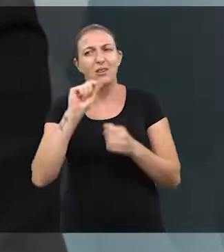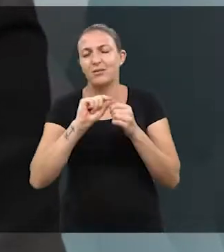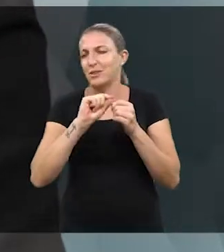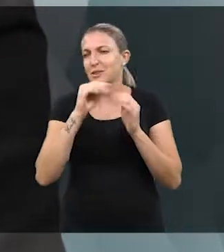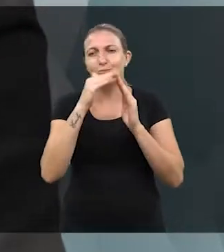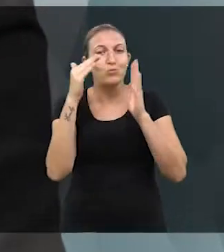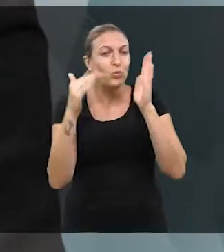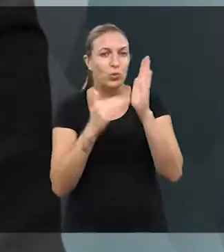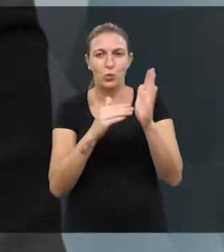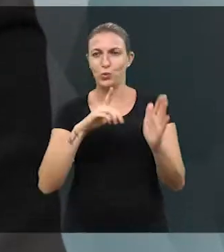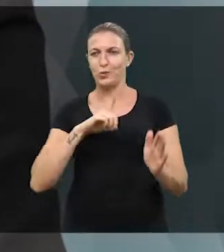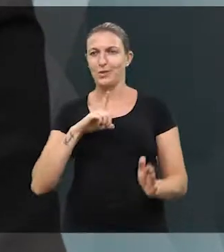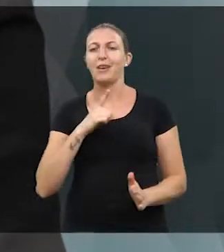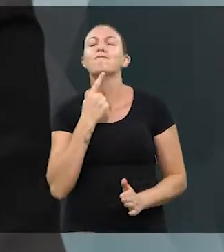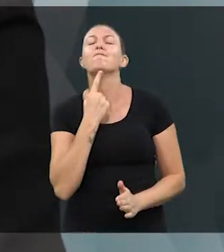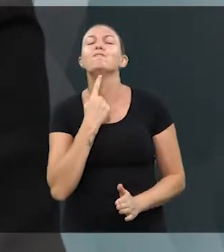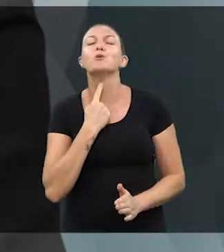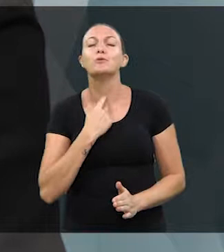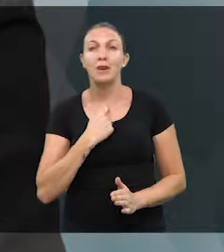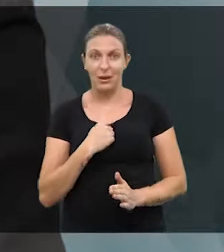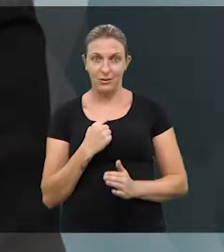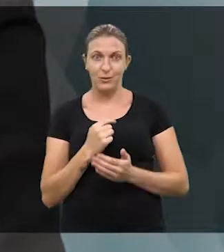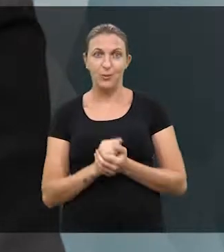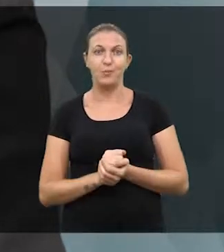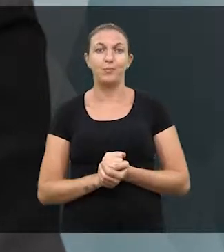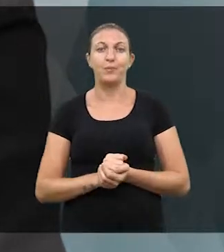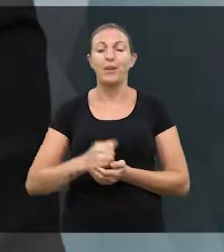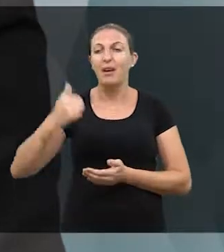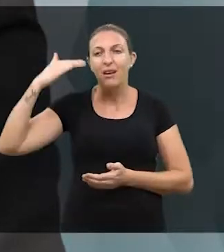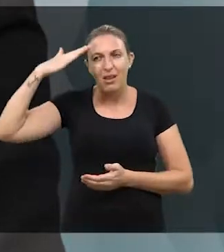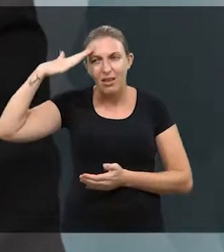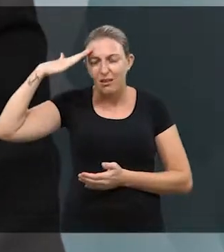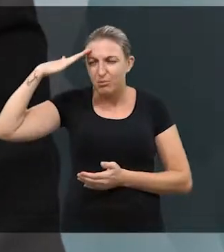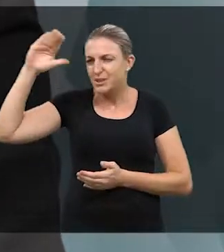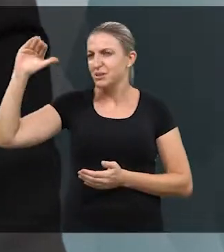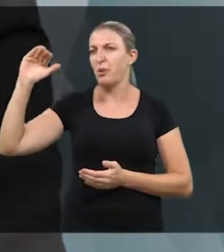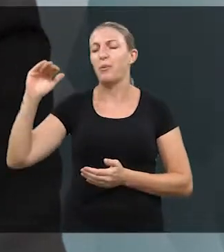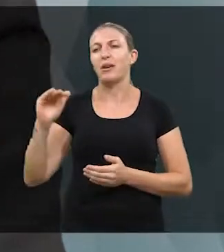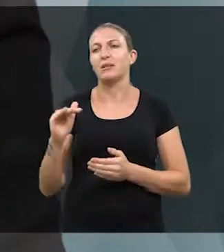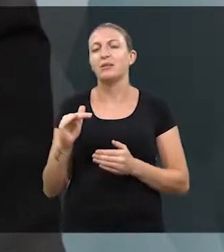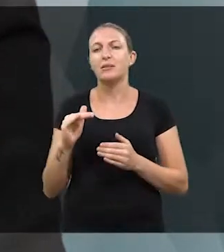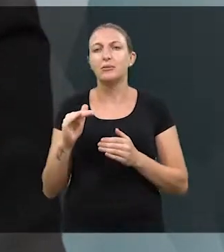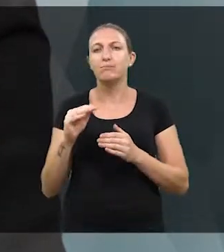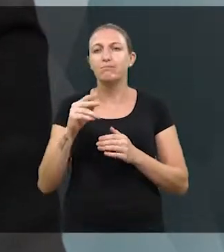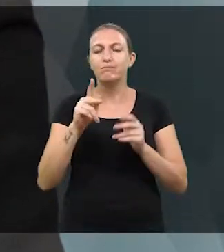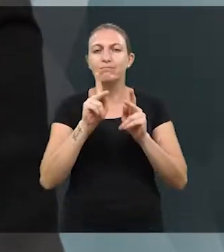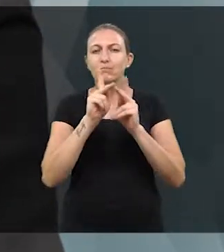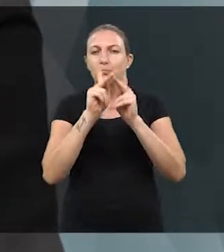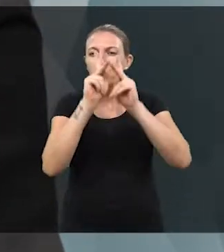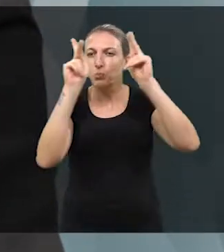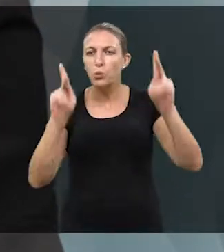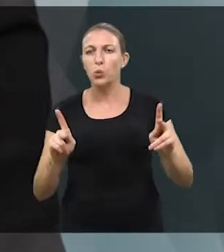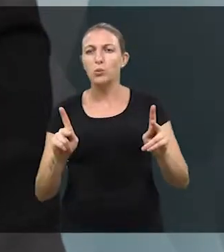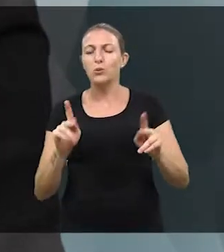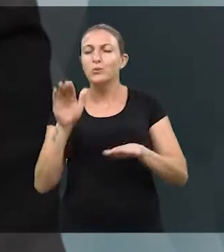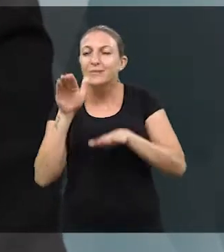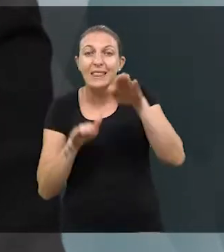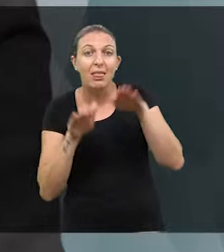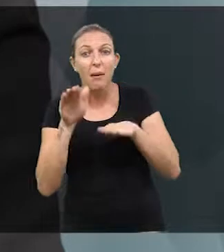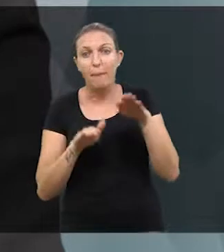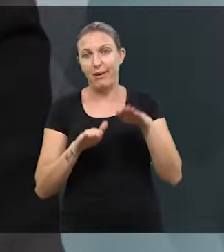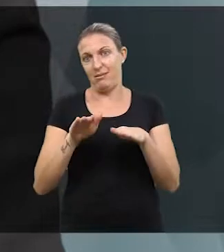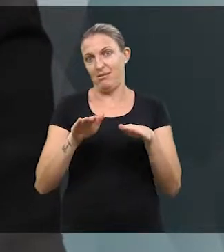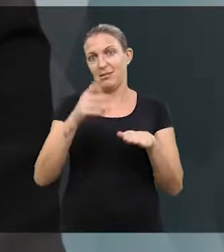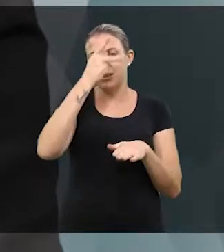gente tem vontade e principalmente nos órgãos públicos depende de várias pessoas para que uma necessidade o